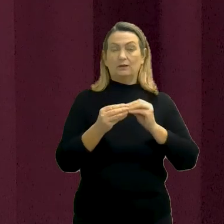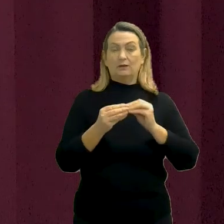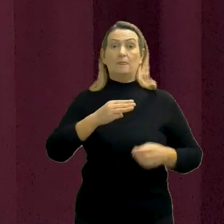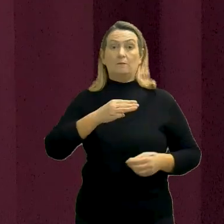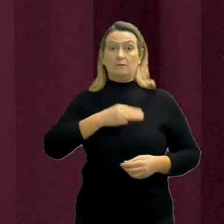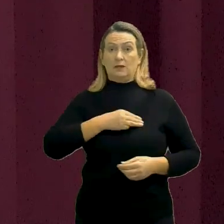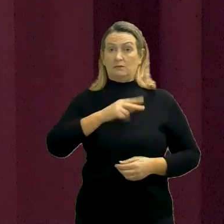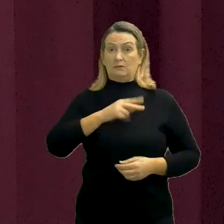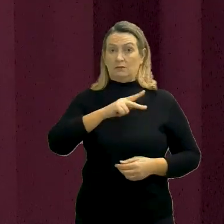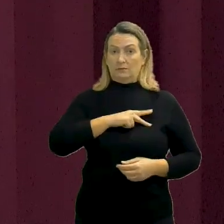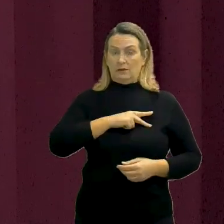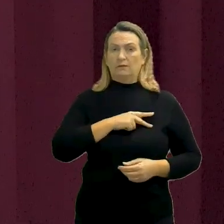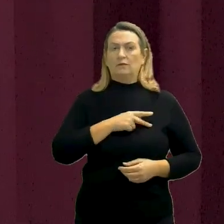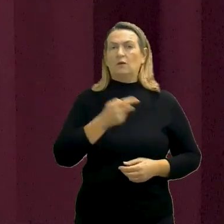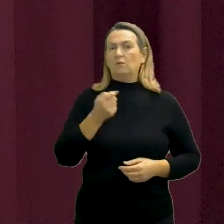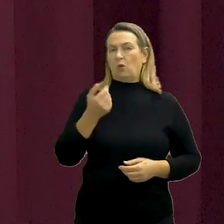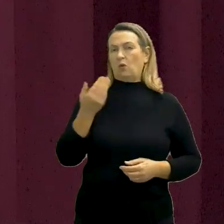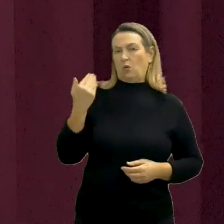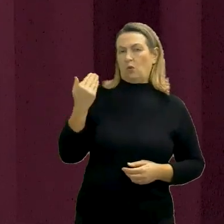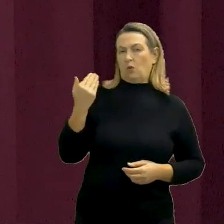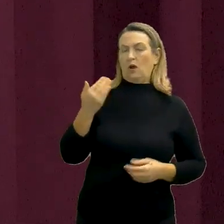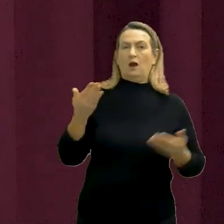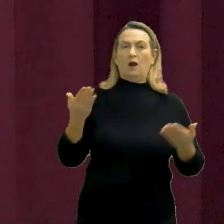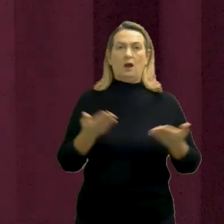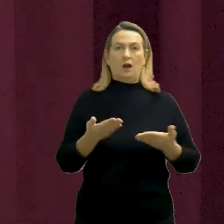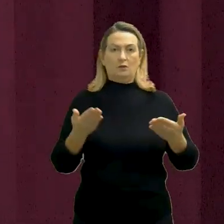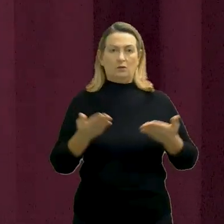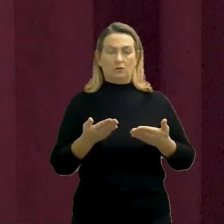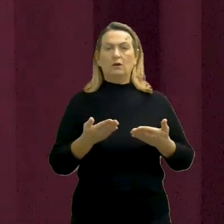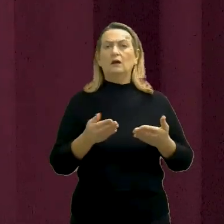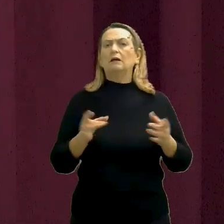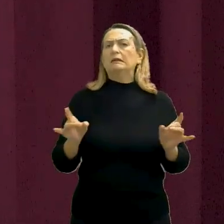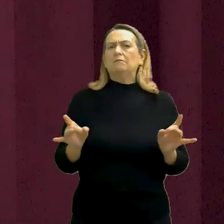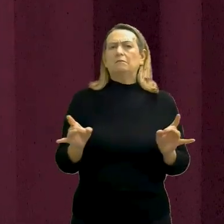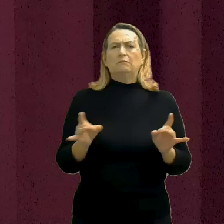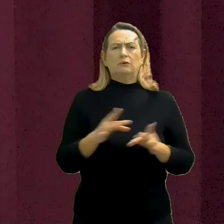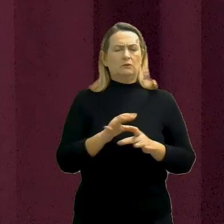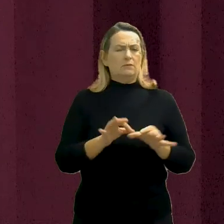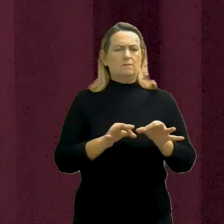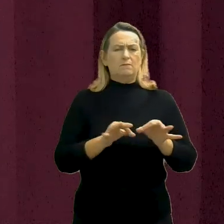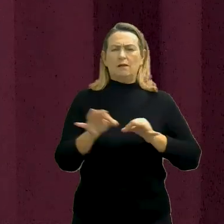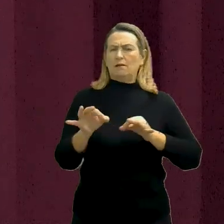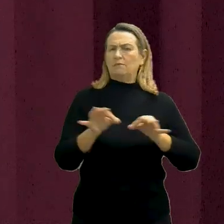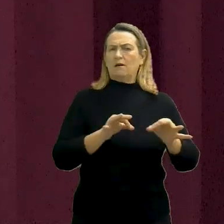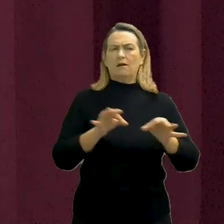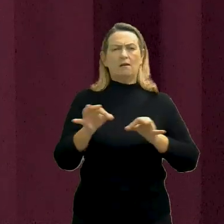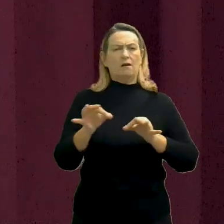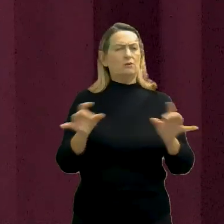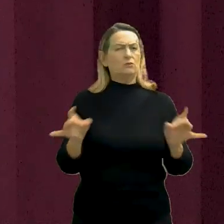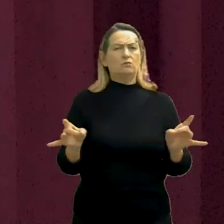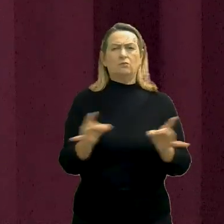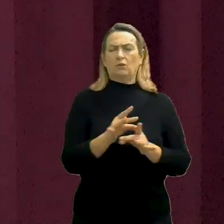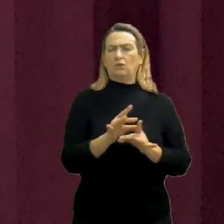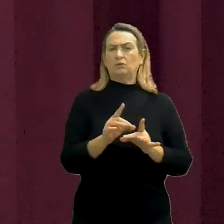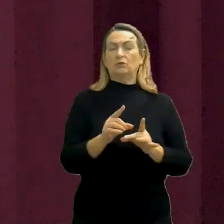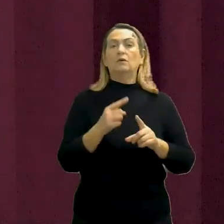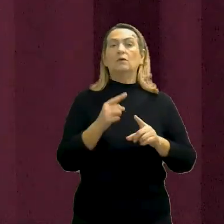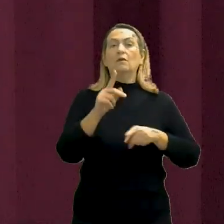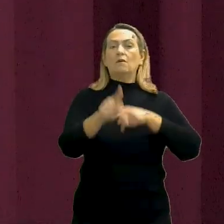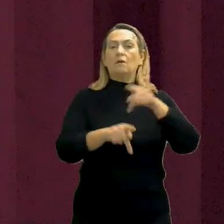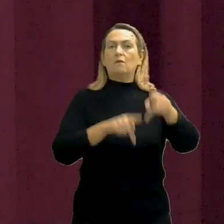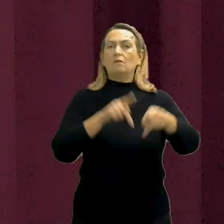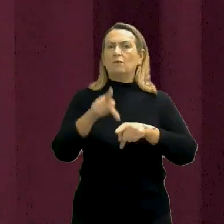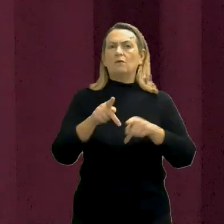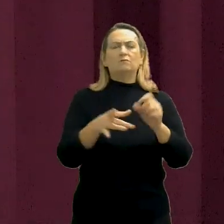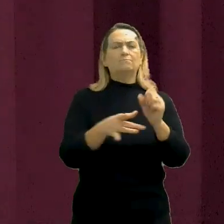ele ele recentemente eh está muito preparado nesse sentido para que a população tenha